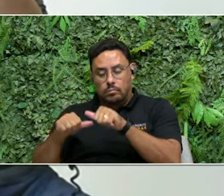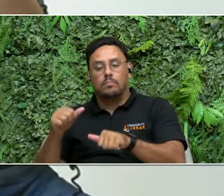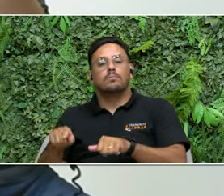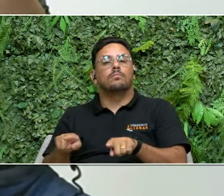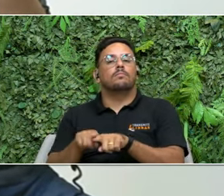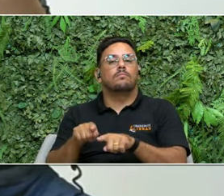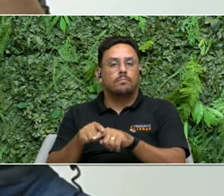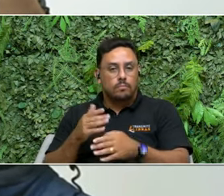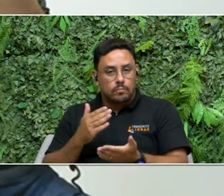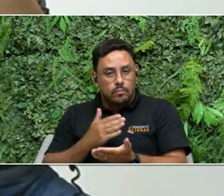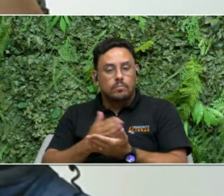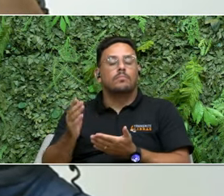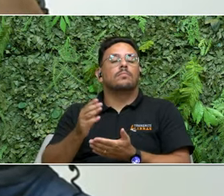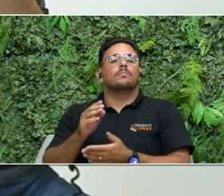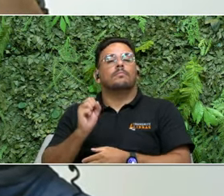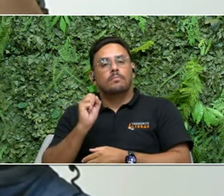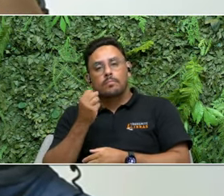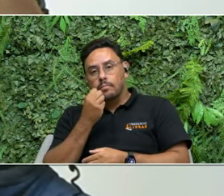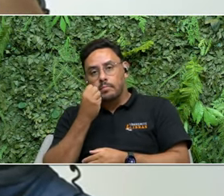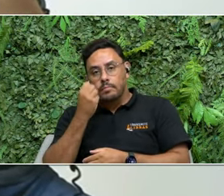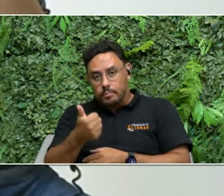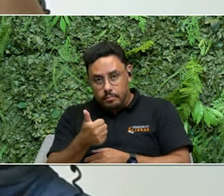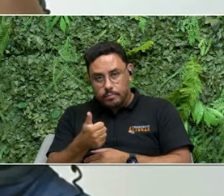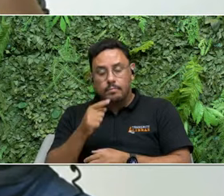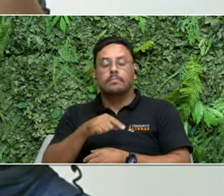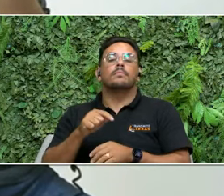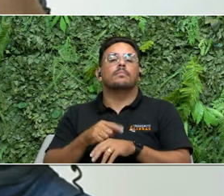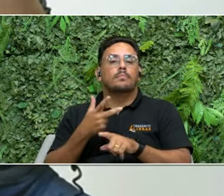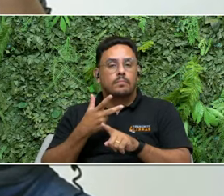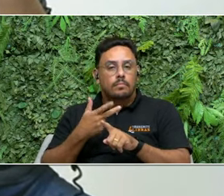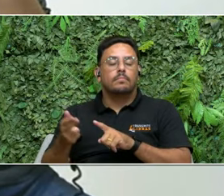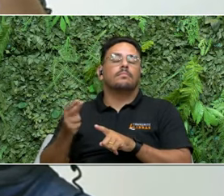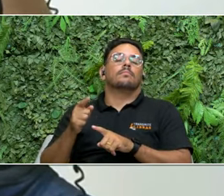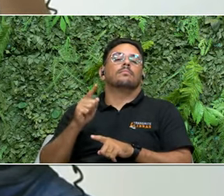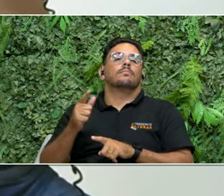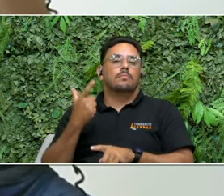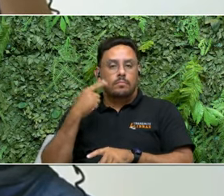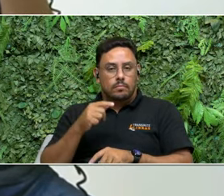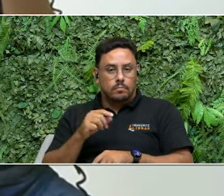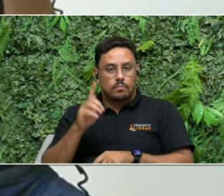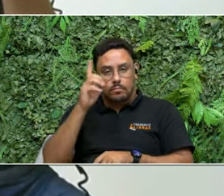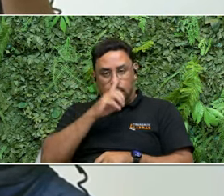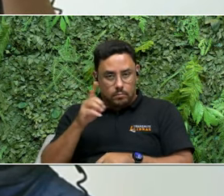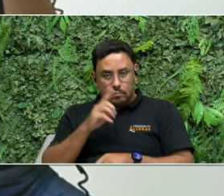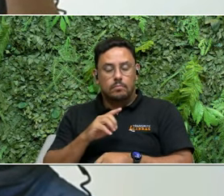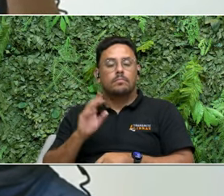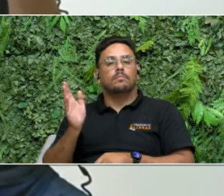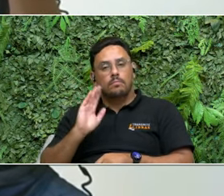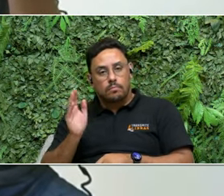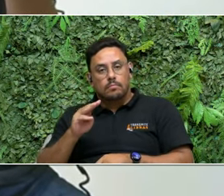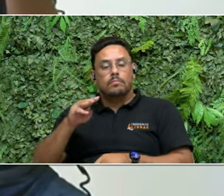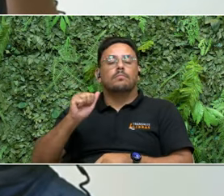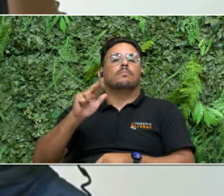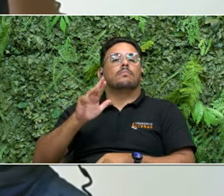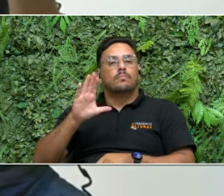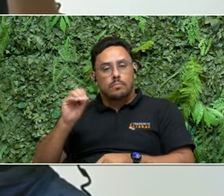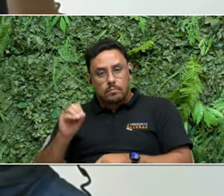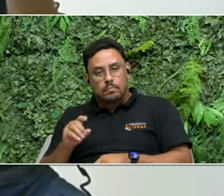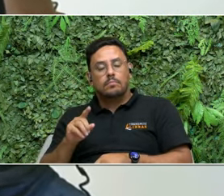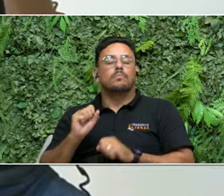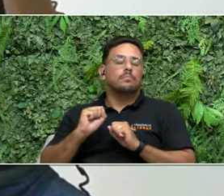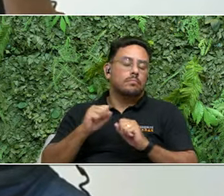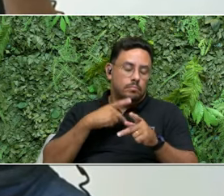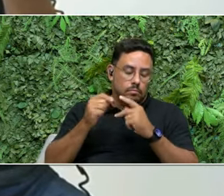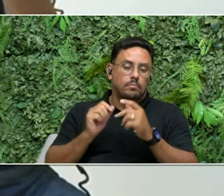sul-americana e também vencer aí né o até o empate garante o título no próximo domingo com a despedida do Marcelo Moreno ele até